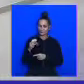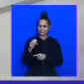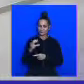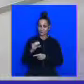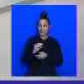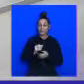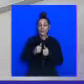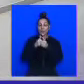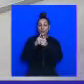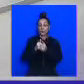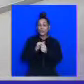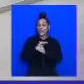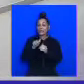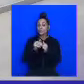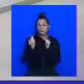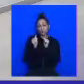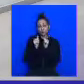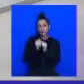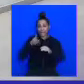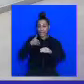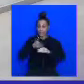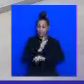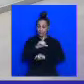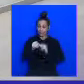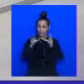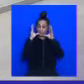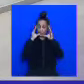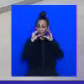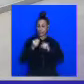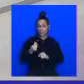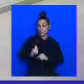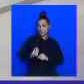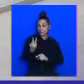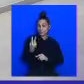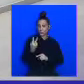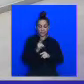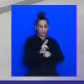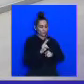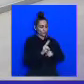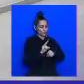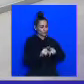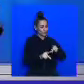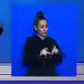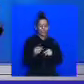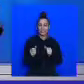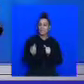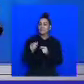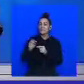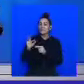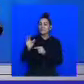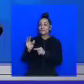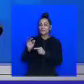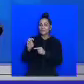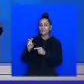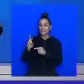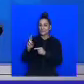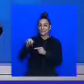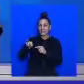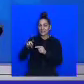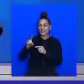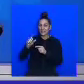R$2.160.188,31. Para acompanhar de perto esse sorteio e validar o sorteio da noite, eu conto com a presença de dois auditores populares, Fernando Ferreira